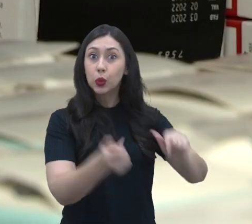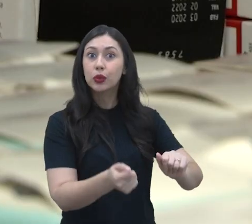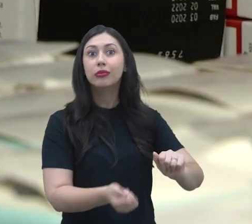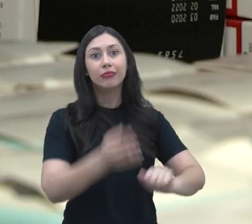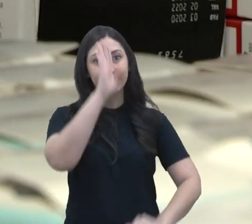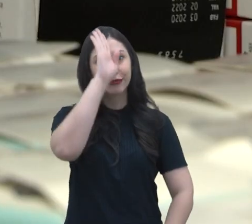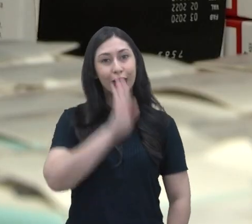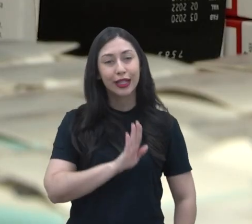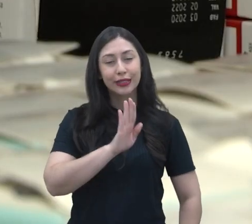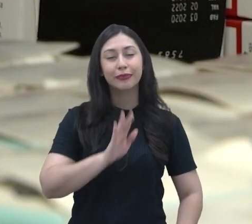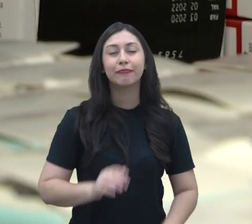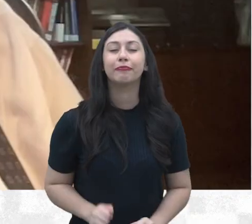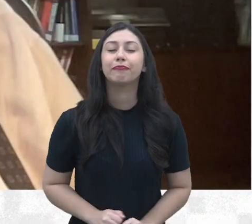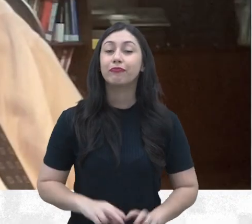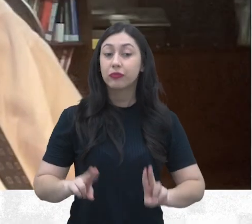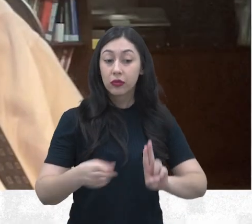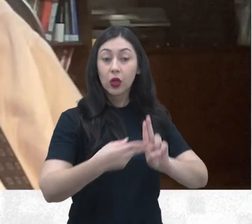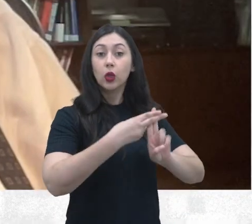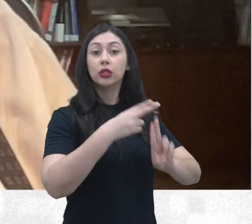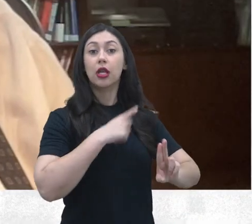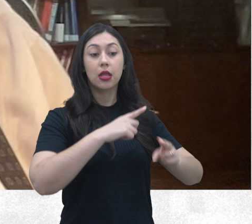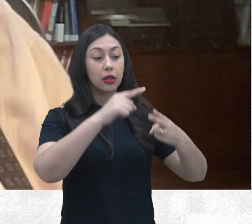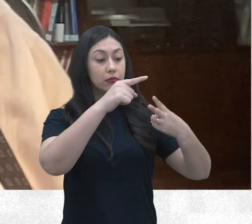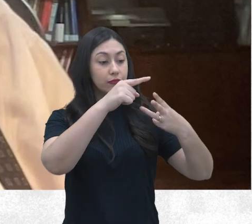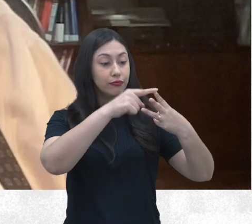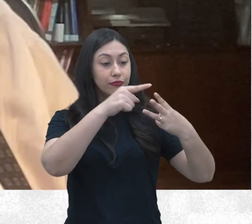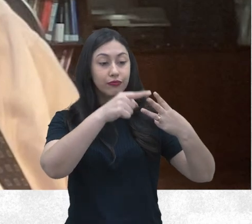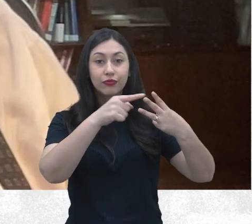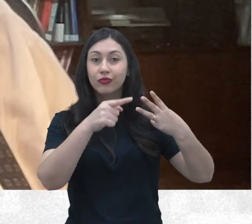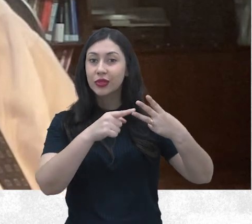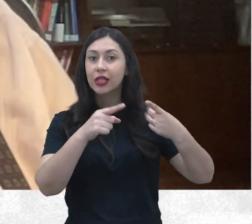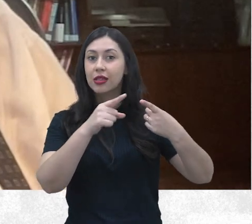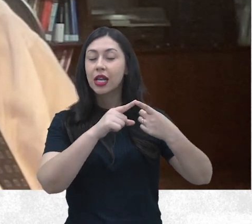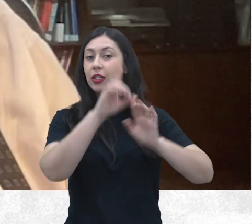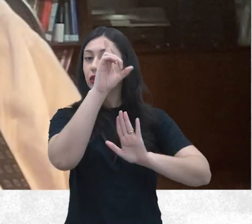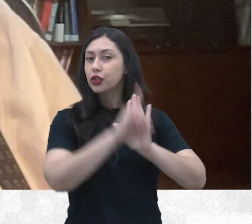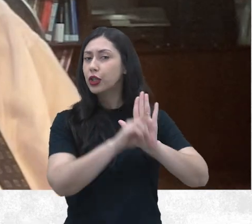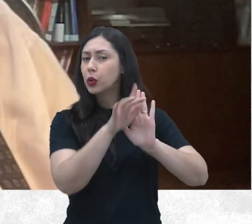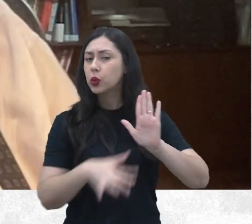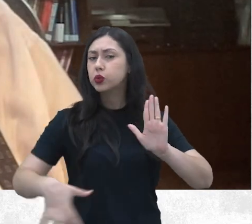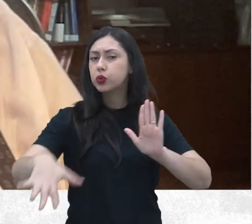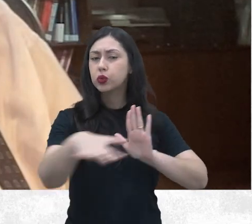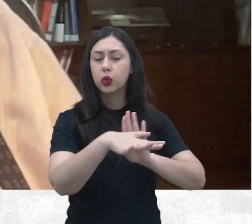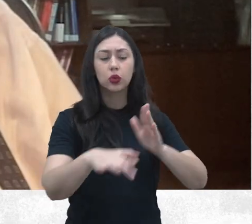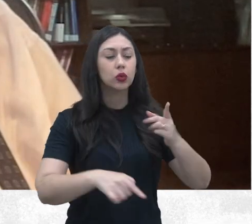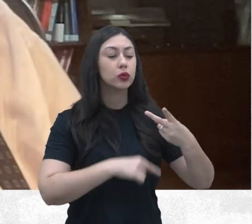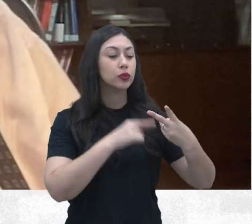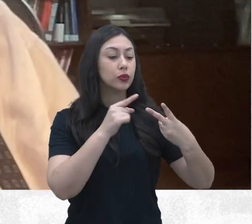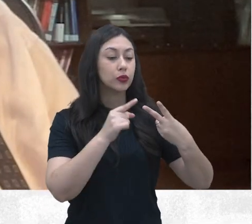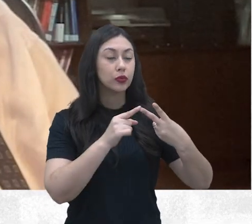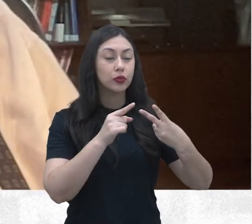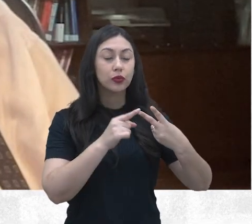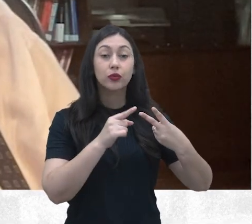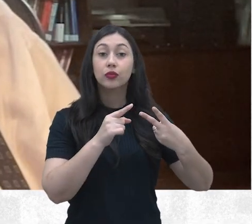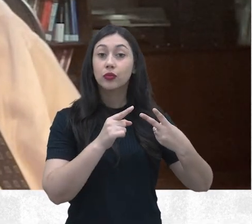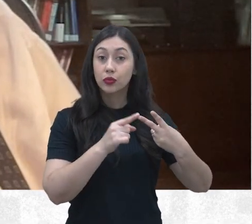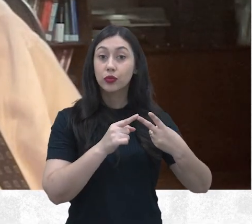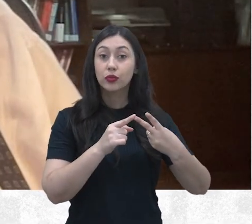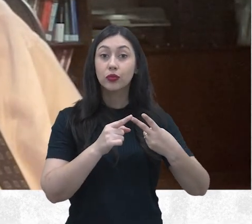tudo de forma gratuita. O SUS tem 3 princípios: a universalidade de todos, a